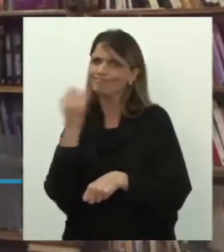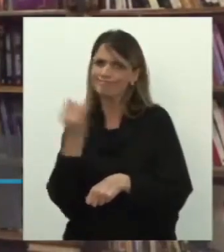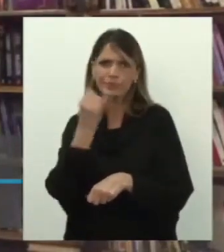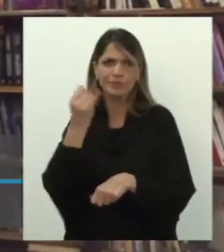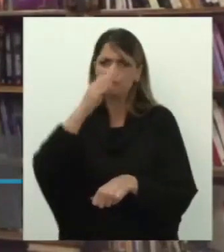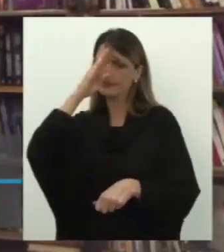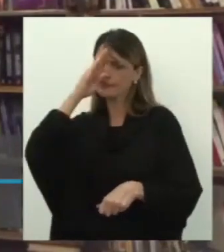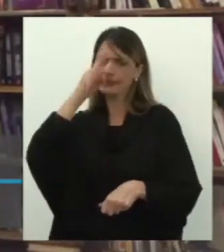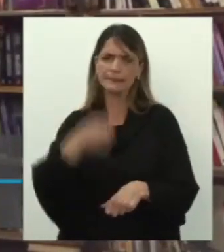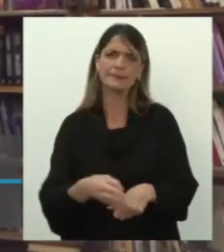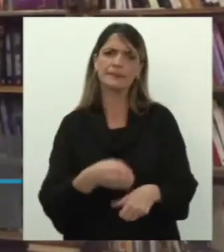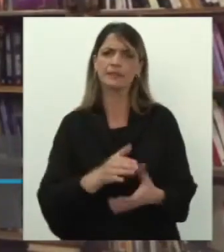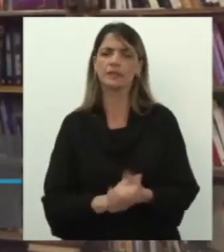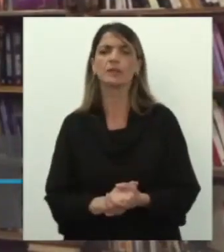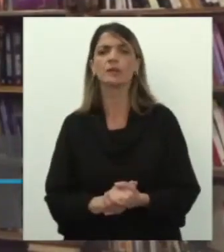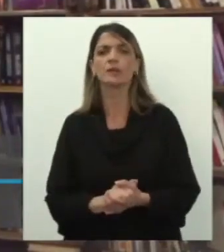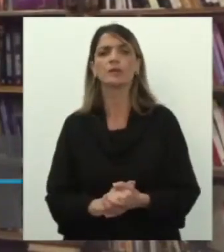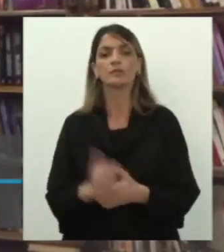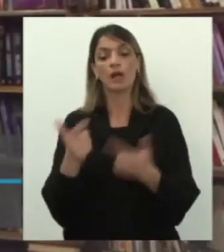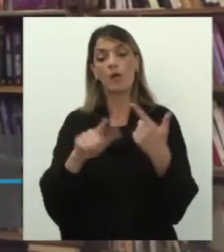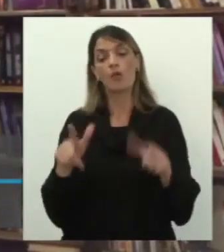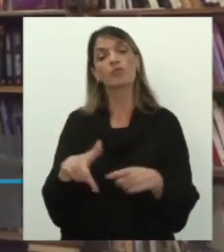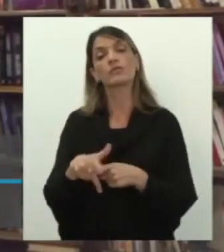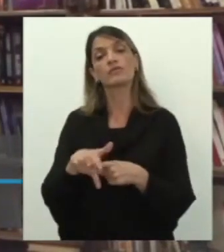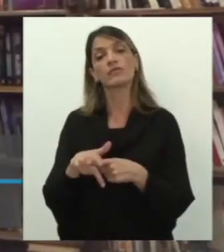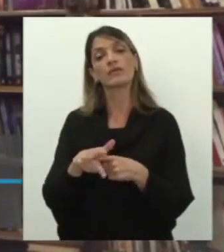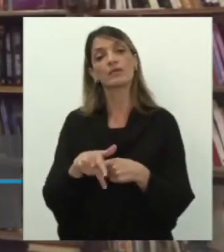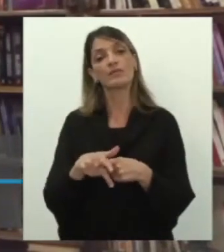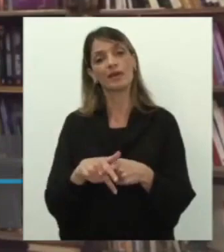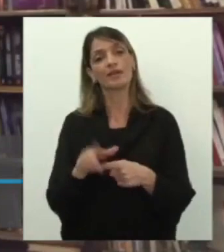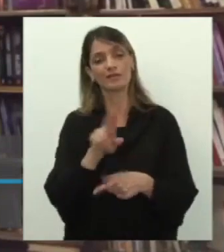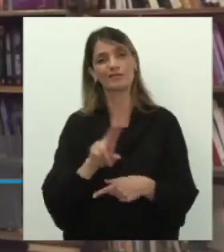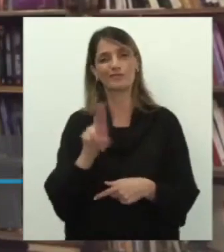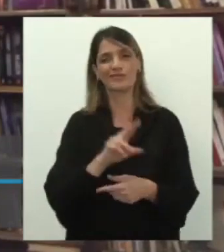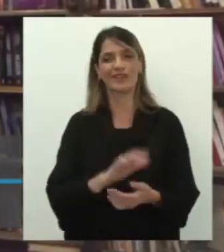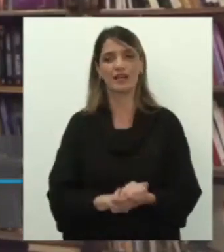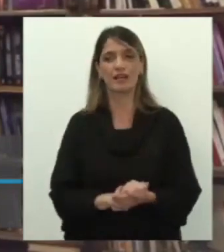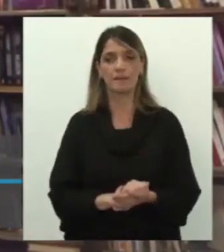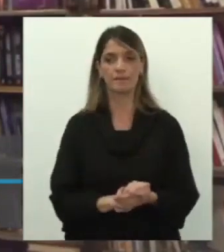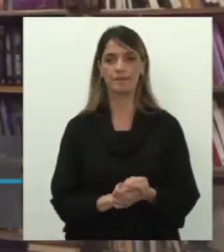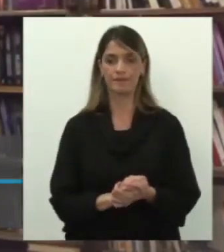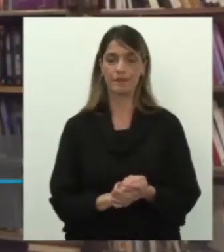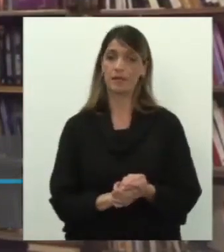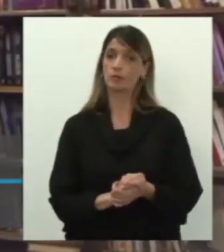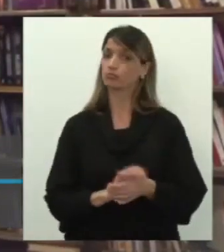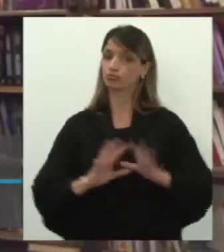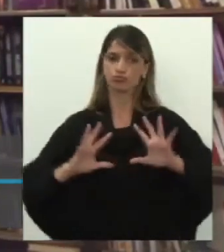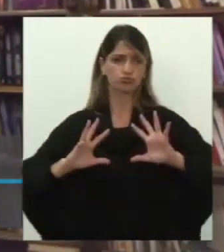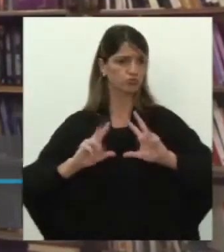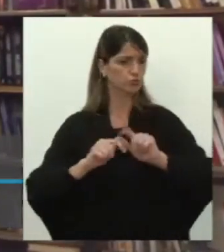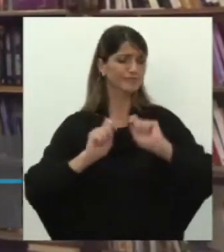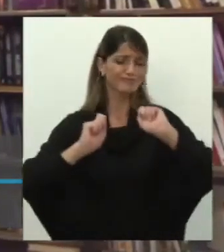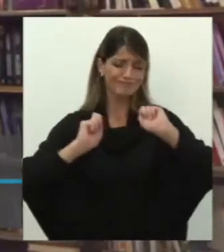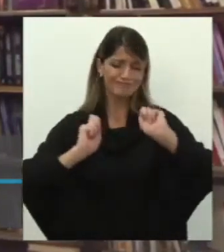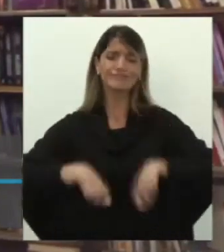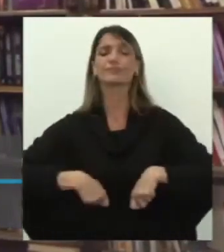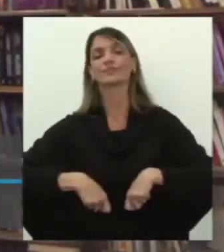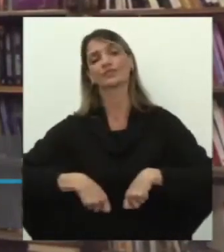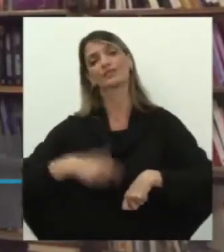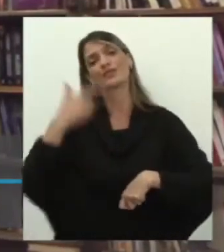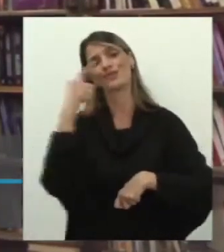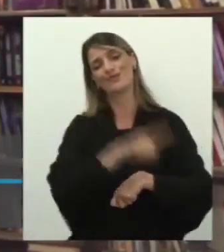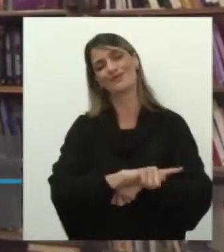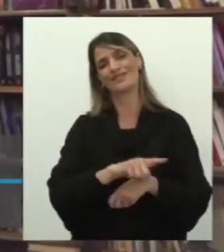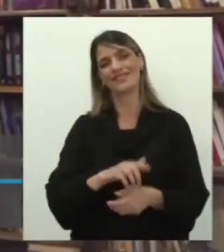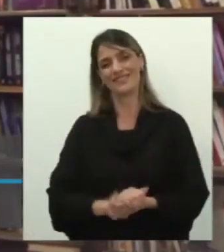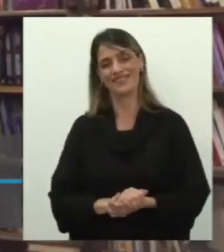para direcionar para essas outras ferramentas. Então eu tenho visto que assim, dentro daquilo que é possível, nós estamos conseguindo